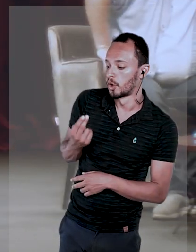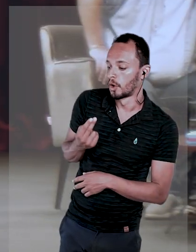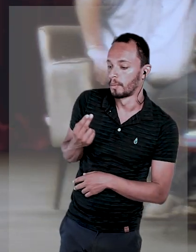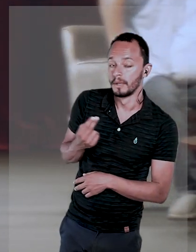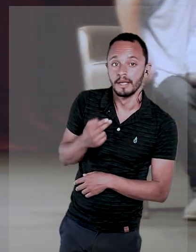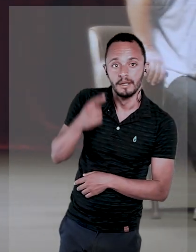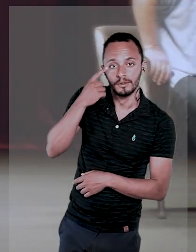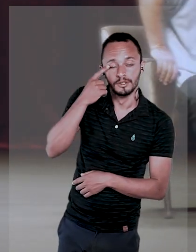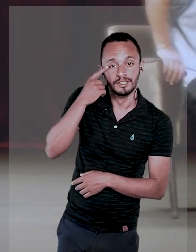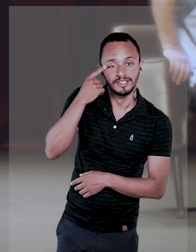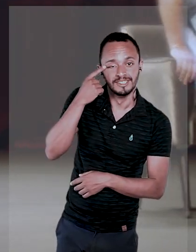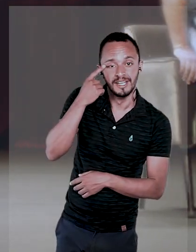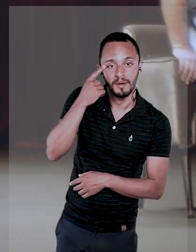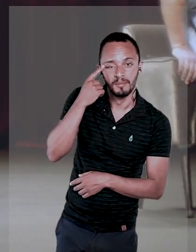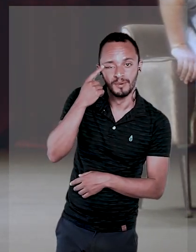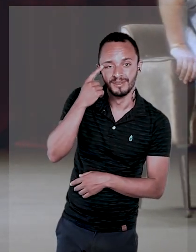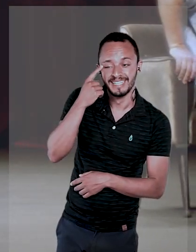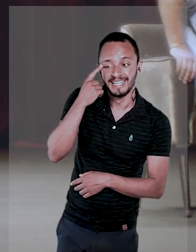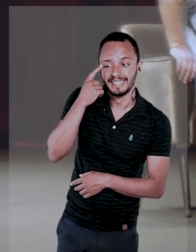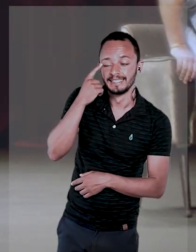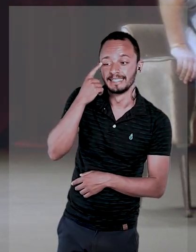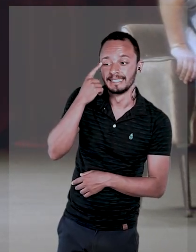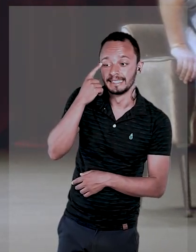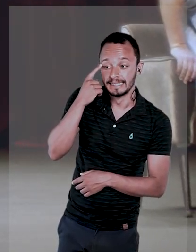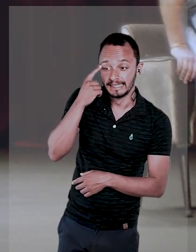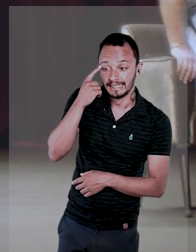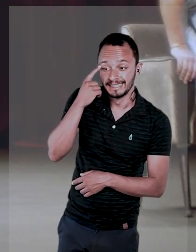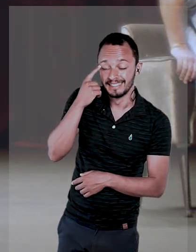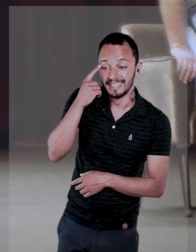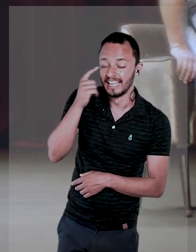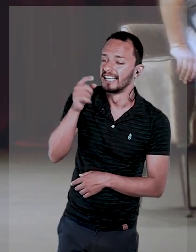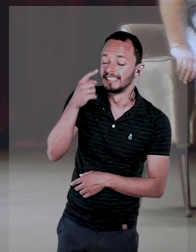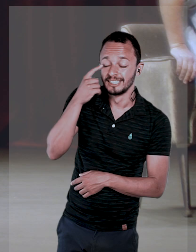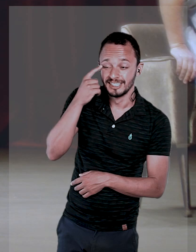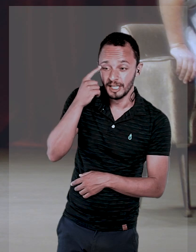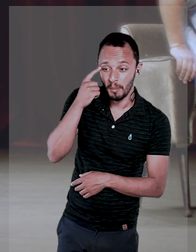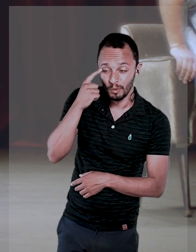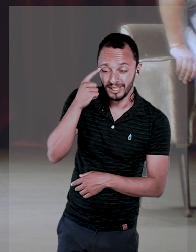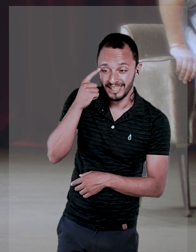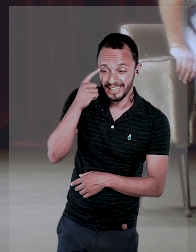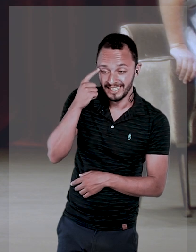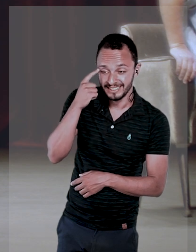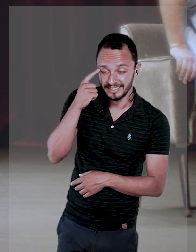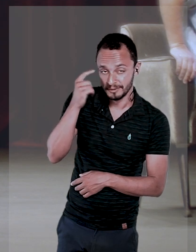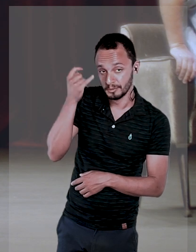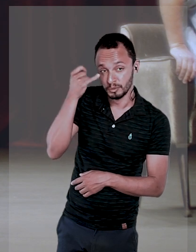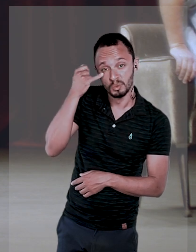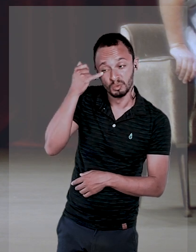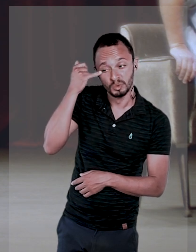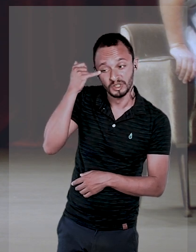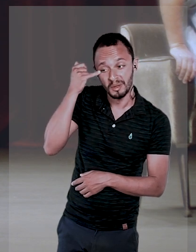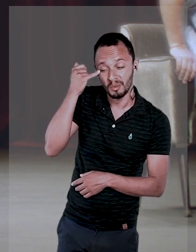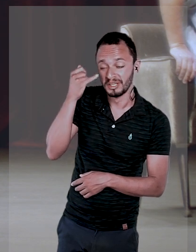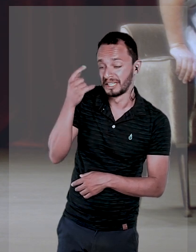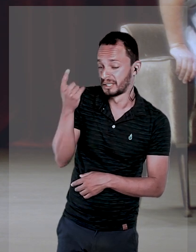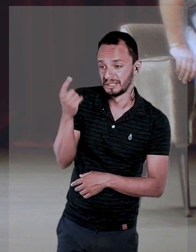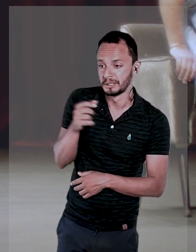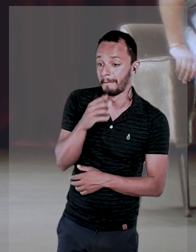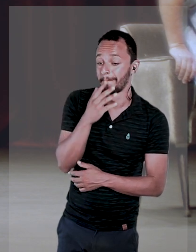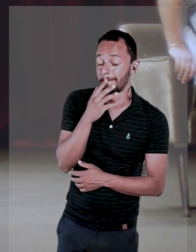Você é a única quê? Você é a única japonesa? Será que a gente dá